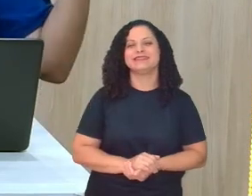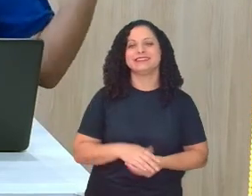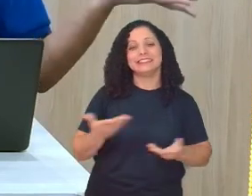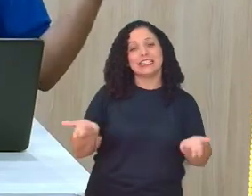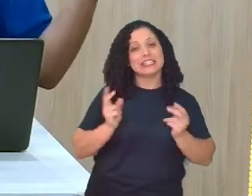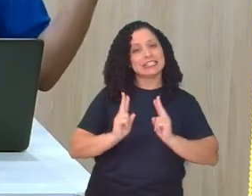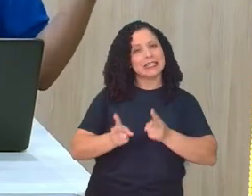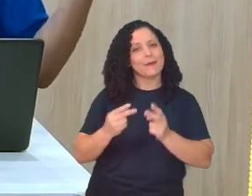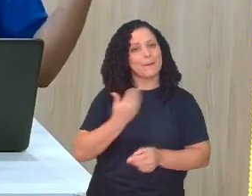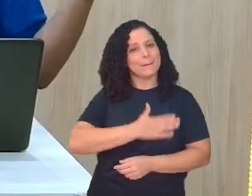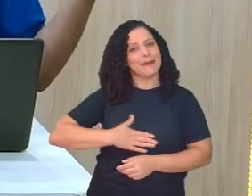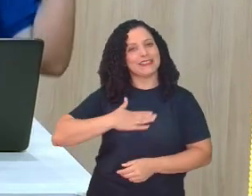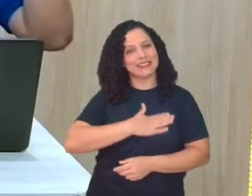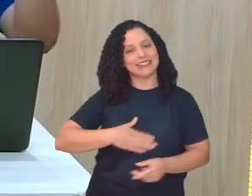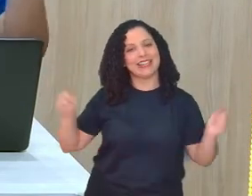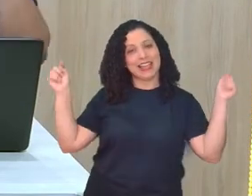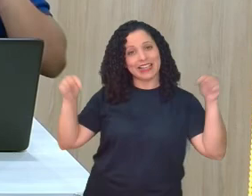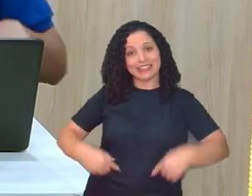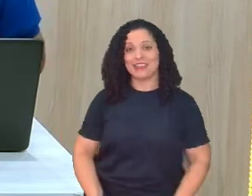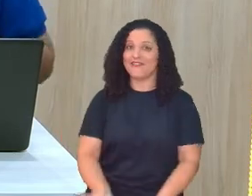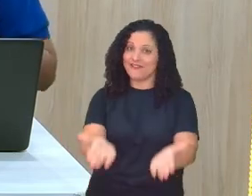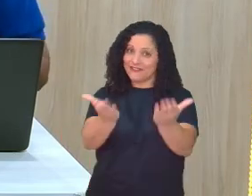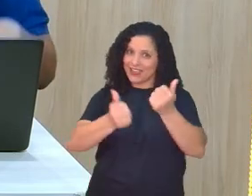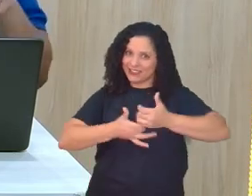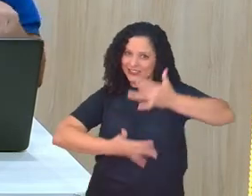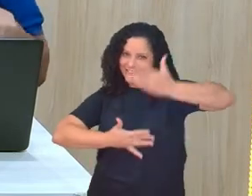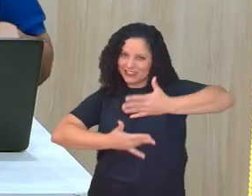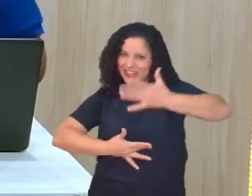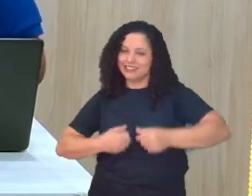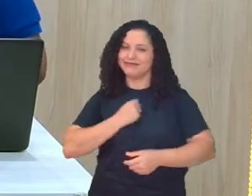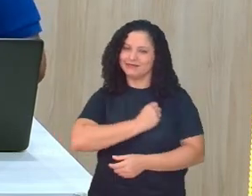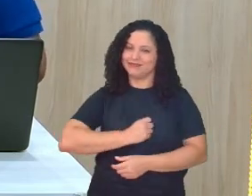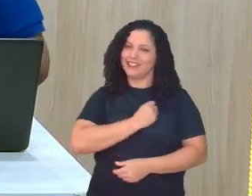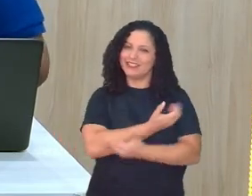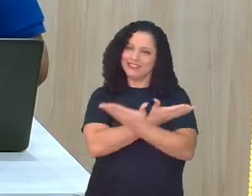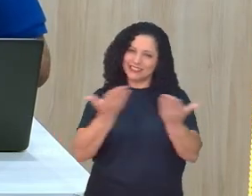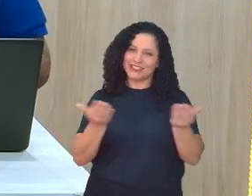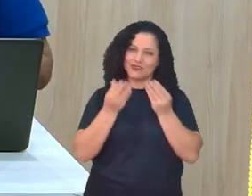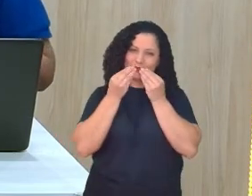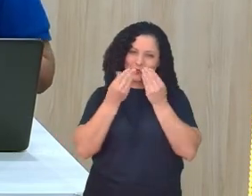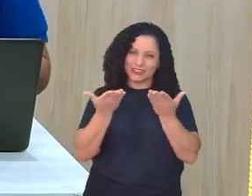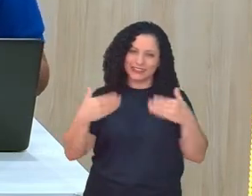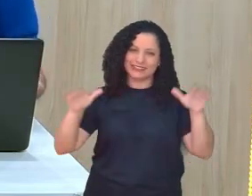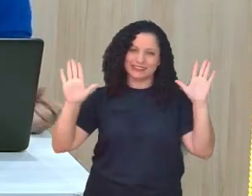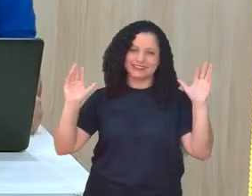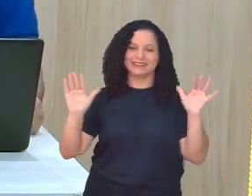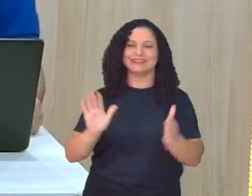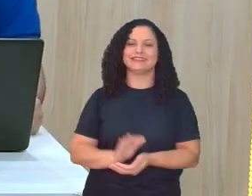sempre, é um prazer estar aqui, né? E venham para o chat, que senti falta de vocês. Um beijo.